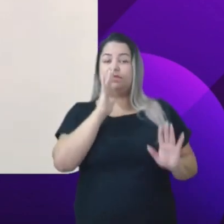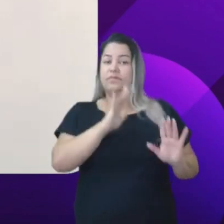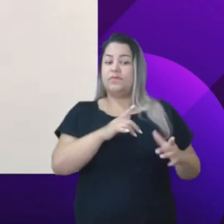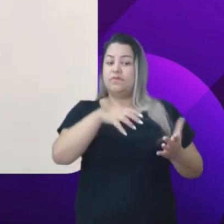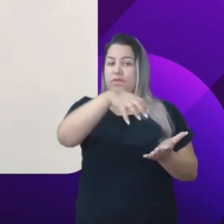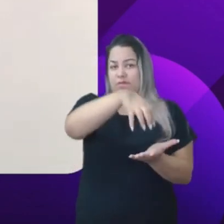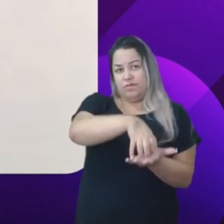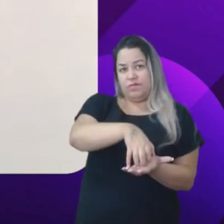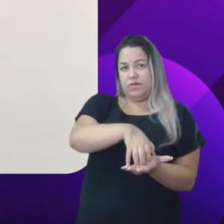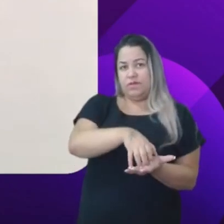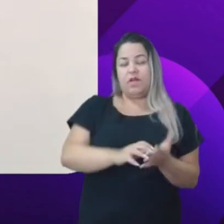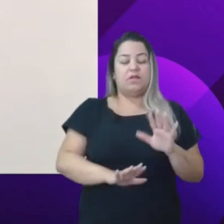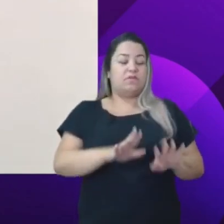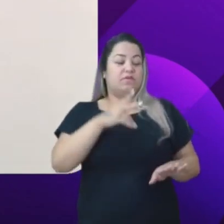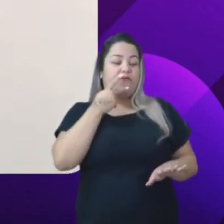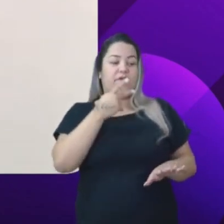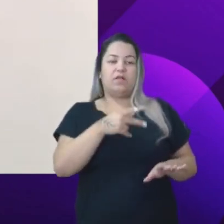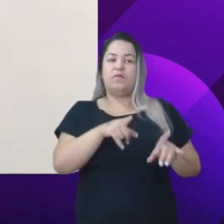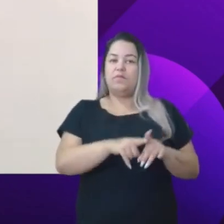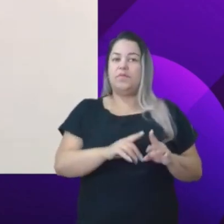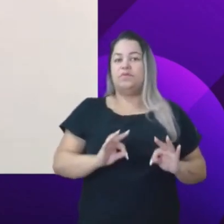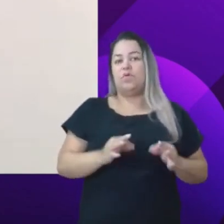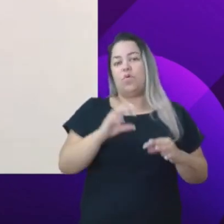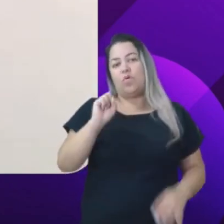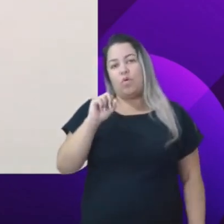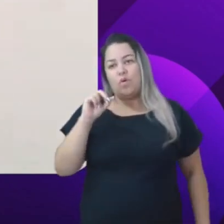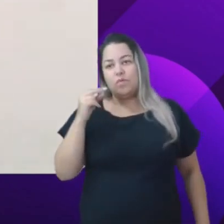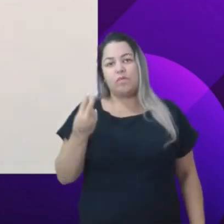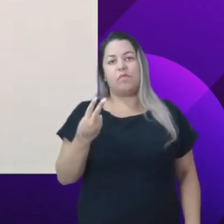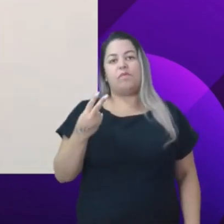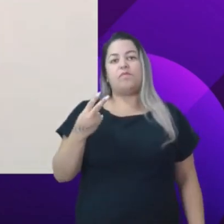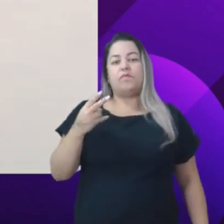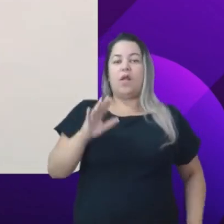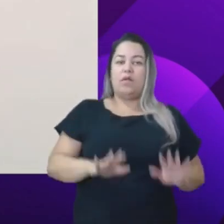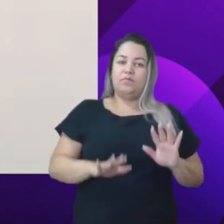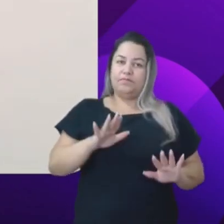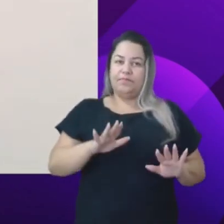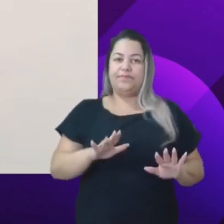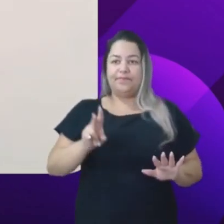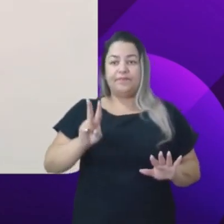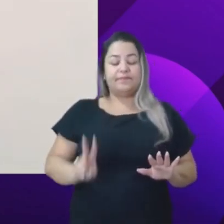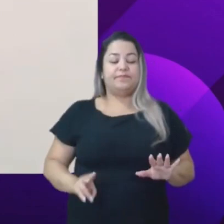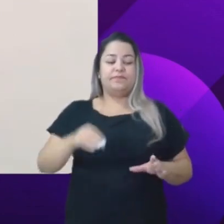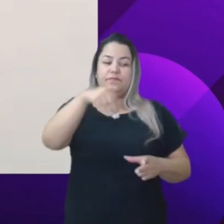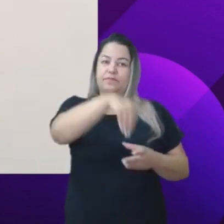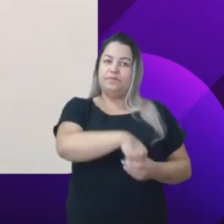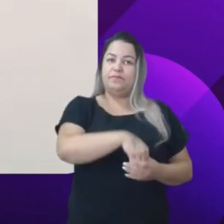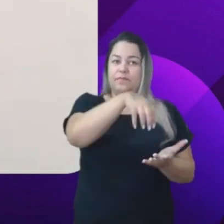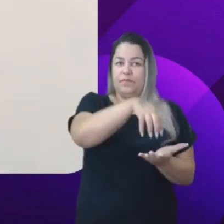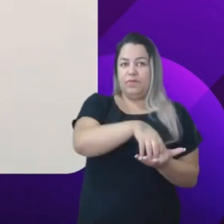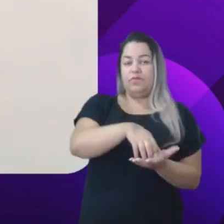território, né? Elas às vezes falam de uma maneira muito técnica, ou então, na maioria das vezes, dentro desses territórios